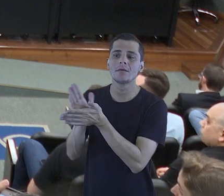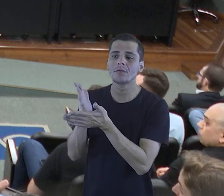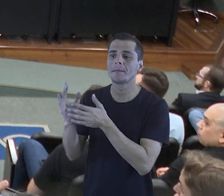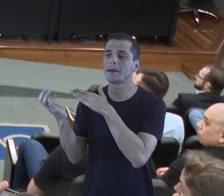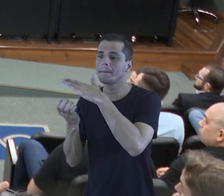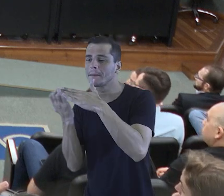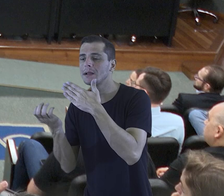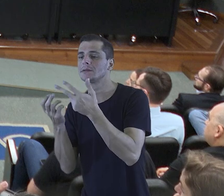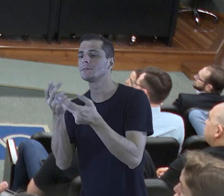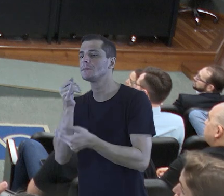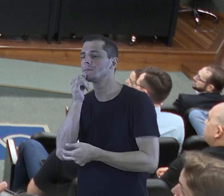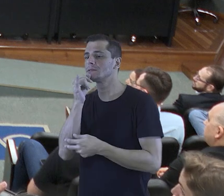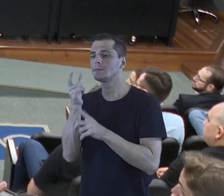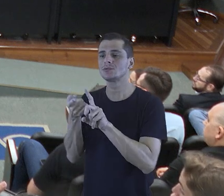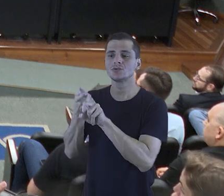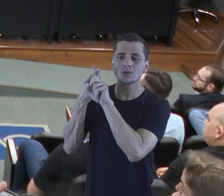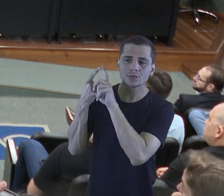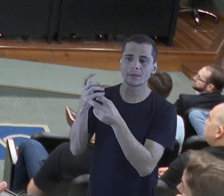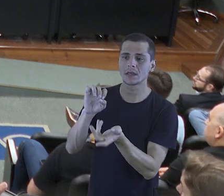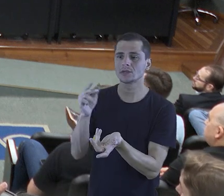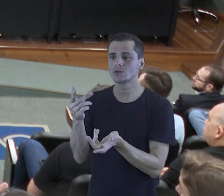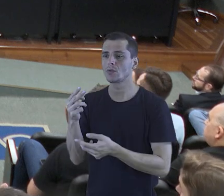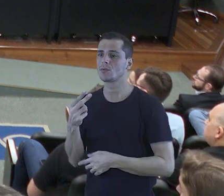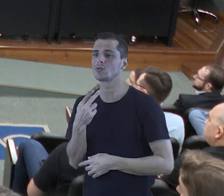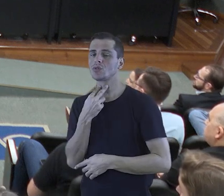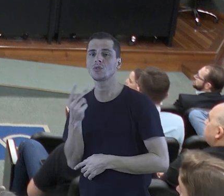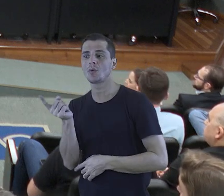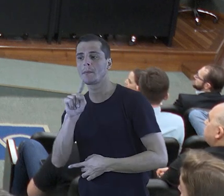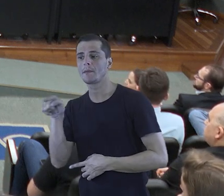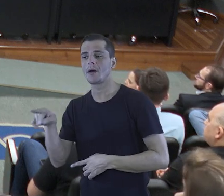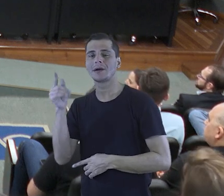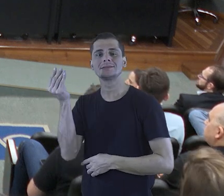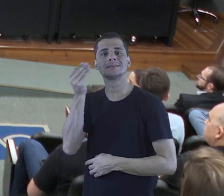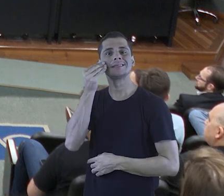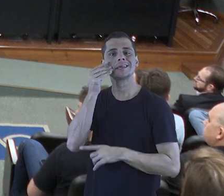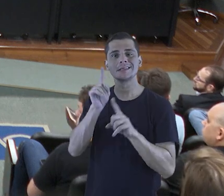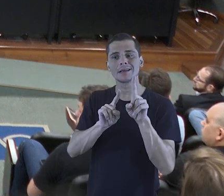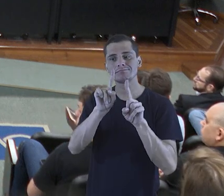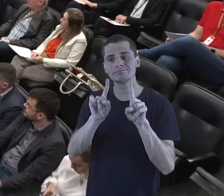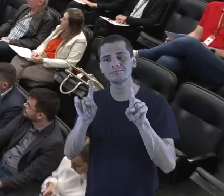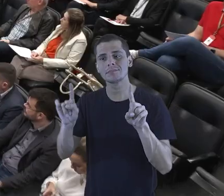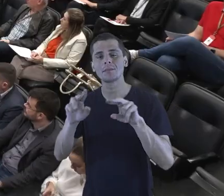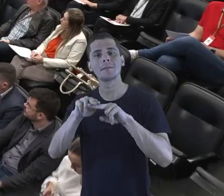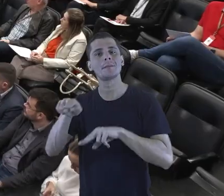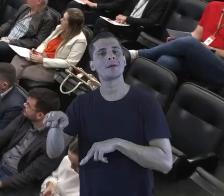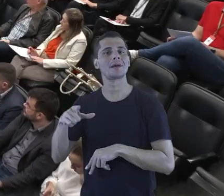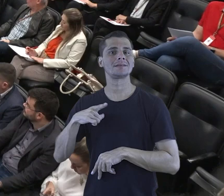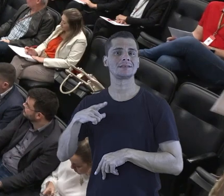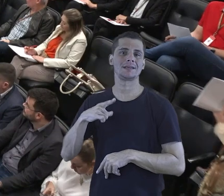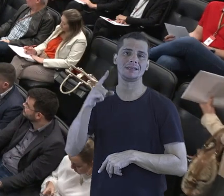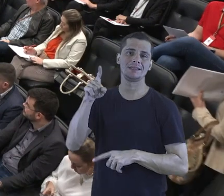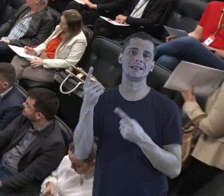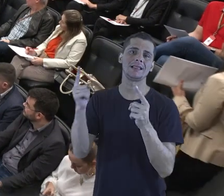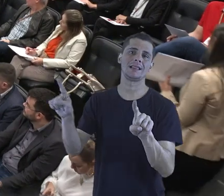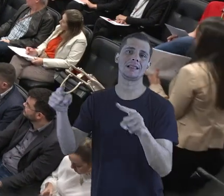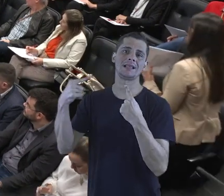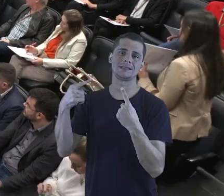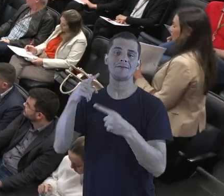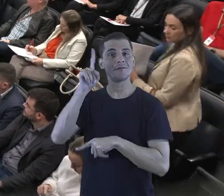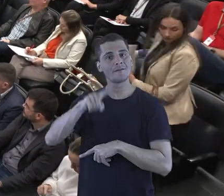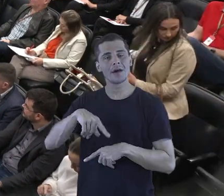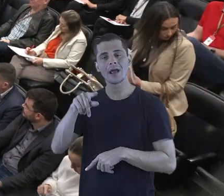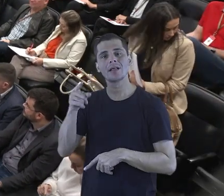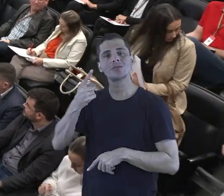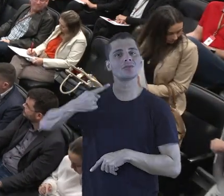acha que o risco é muito grande. Tem punição, já foi punida, está impossibilitada ou suspensa de contratar com a administração? Não, então não pode.